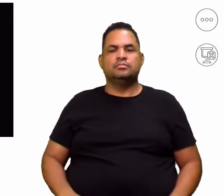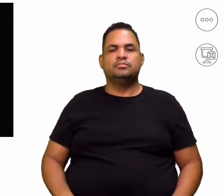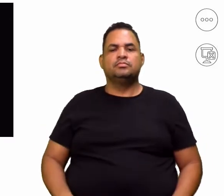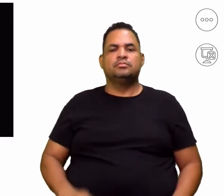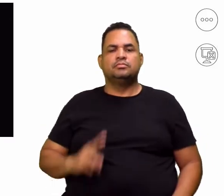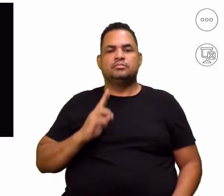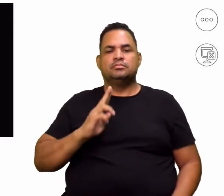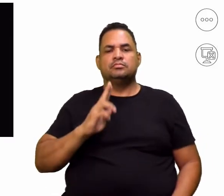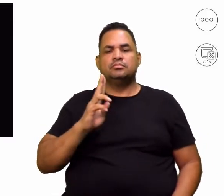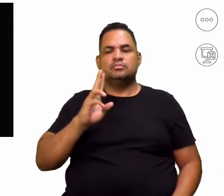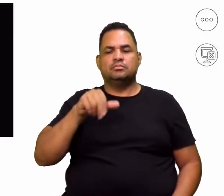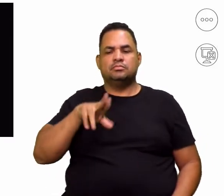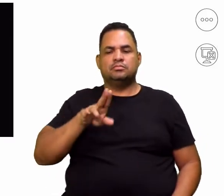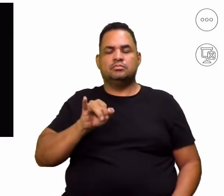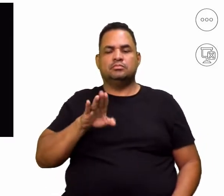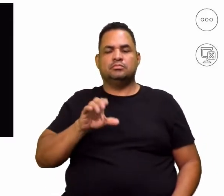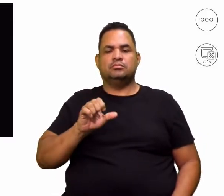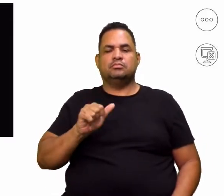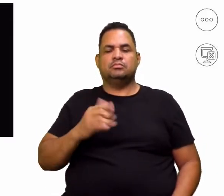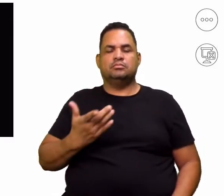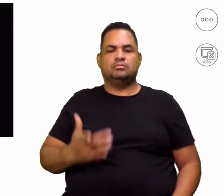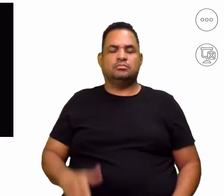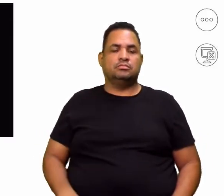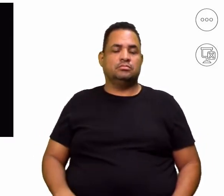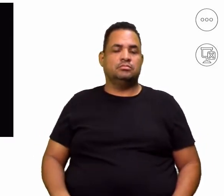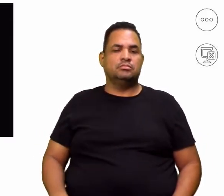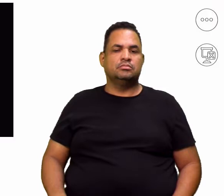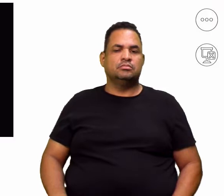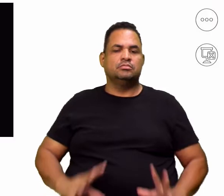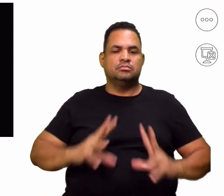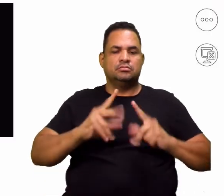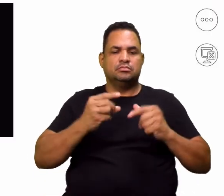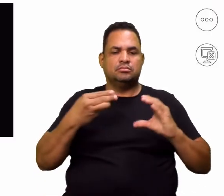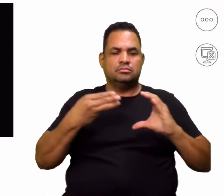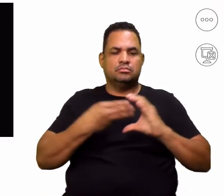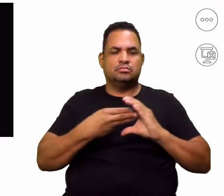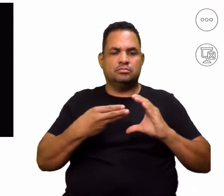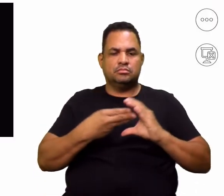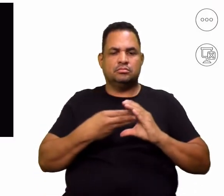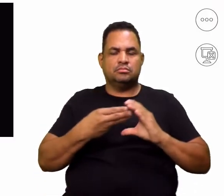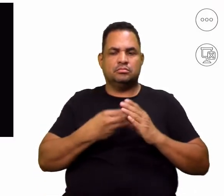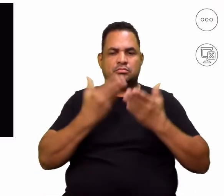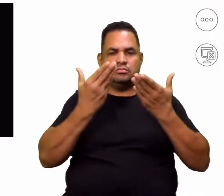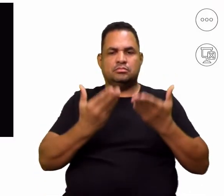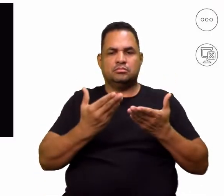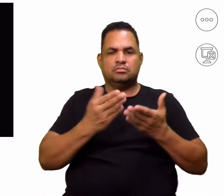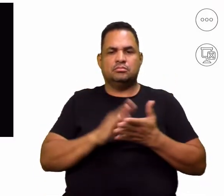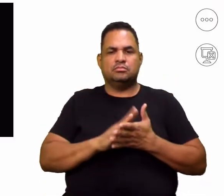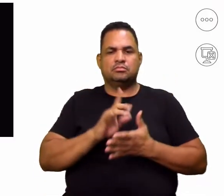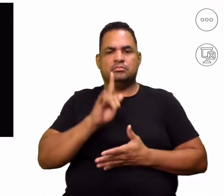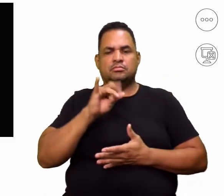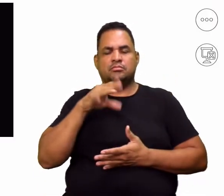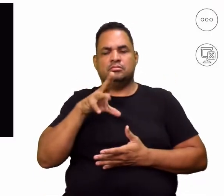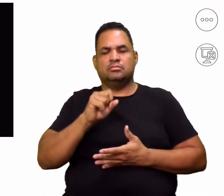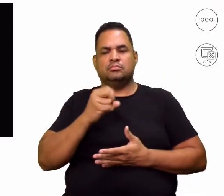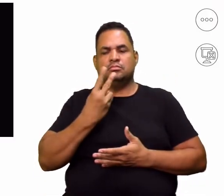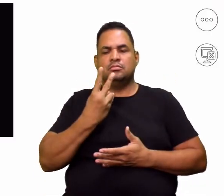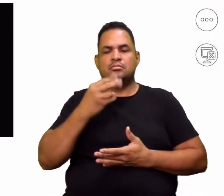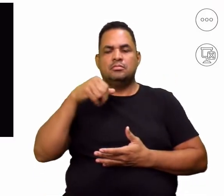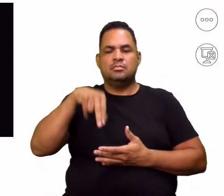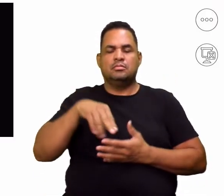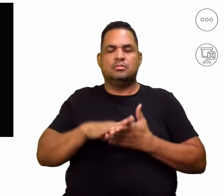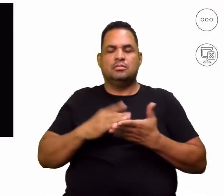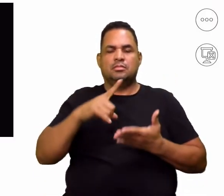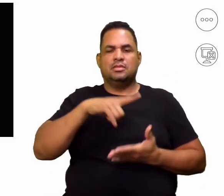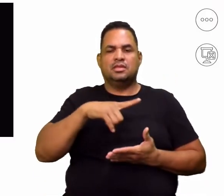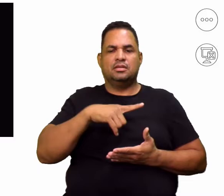processo de mitose, não é? Aí todas as células em questão vão ser diploides, 2Ns. E aí você